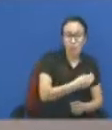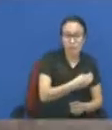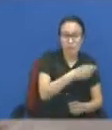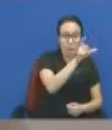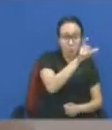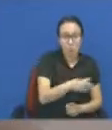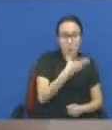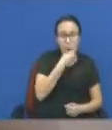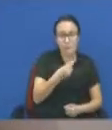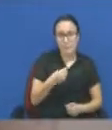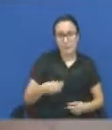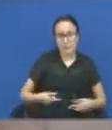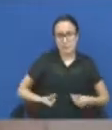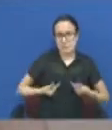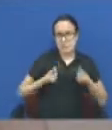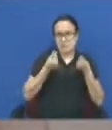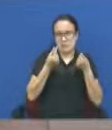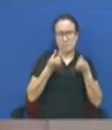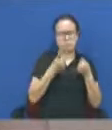pobre pode.